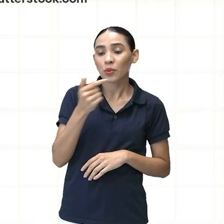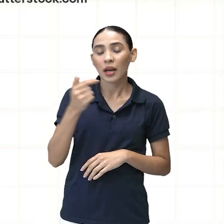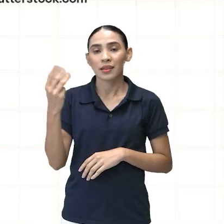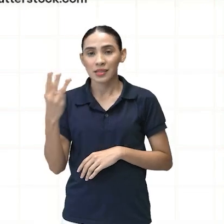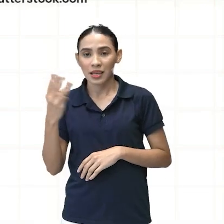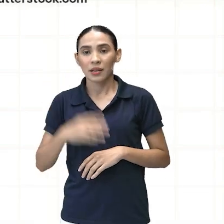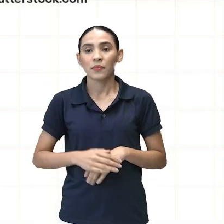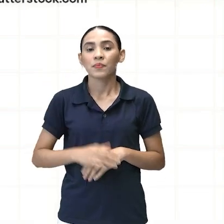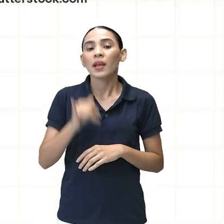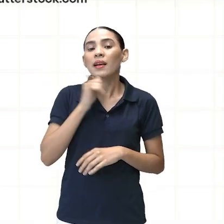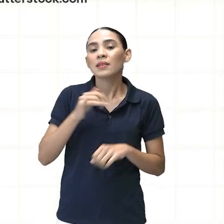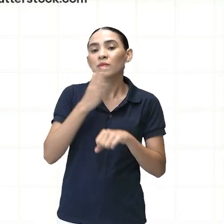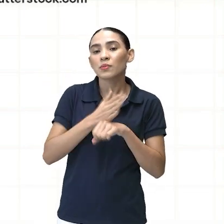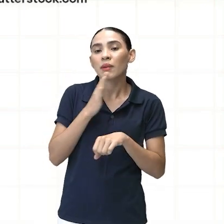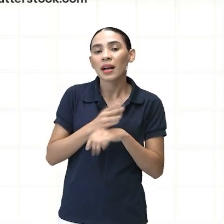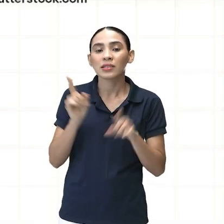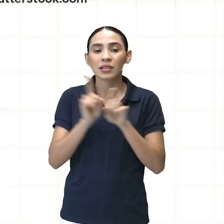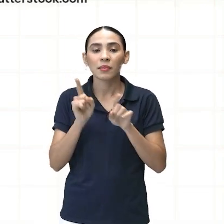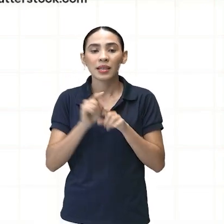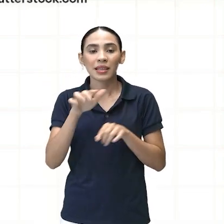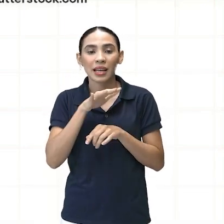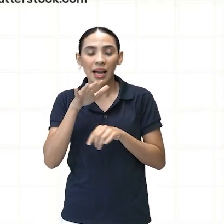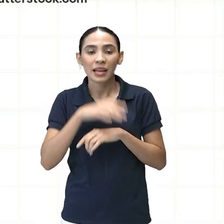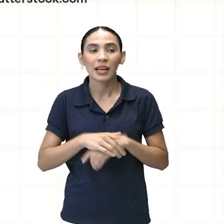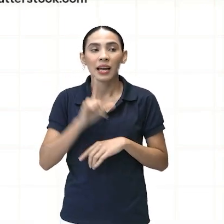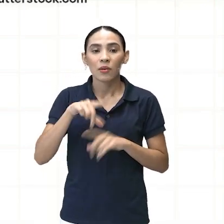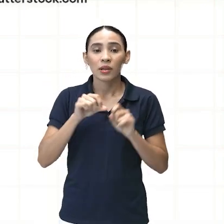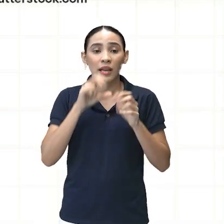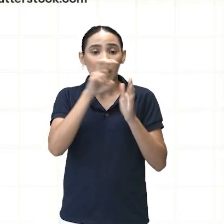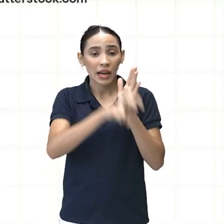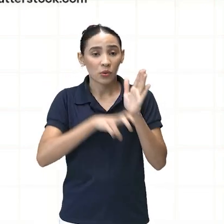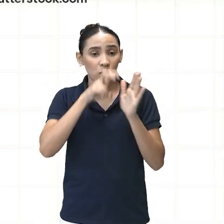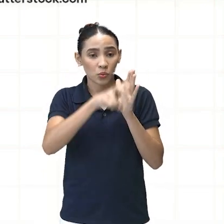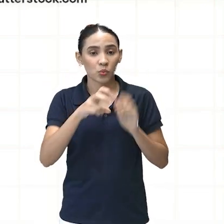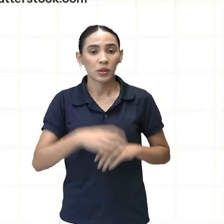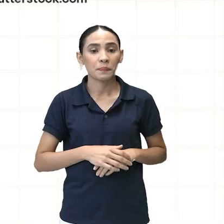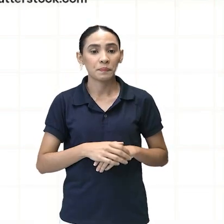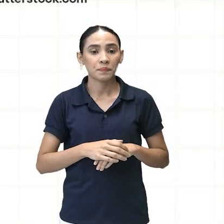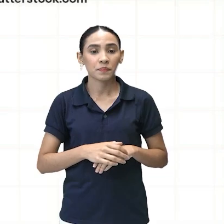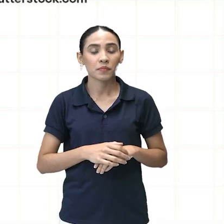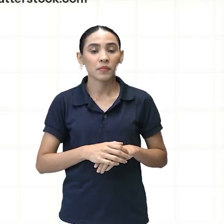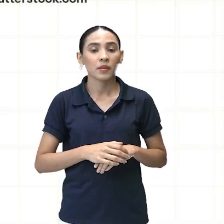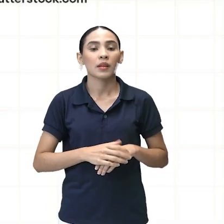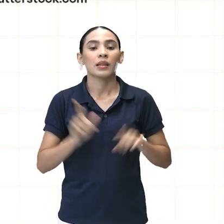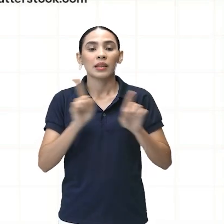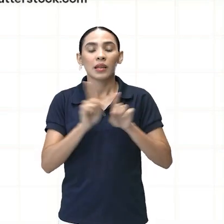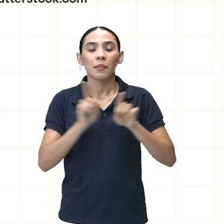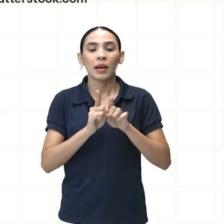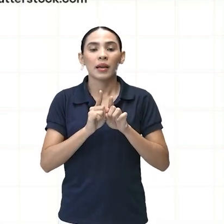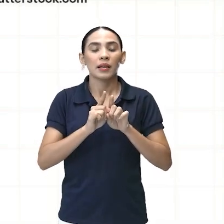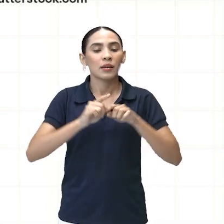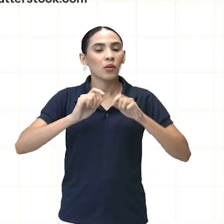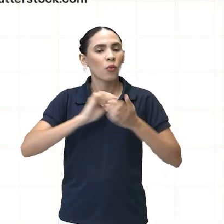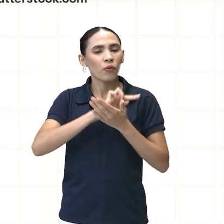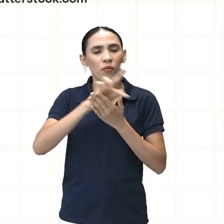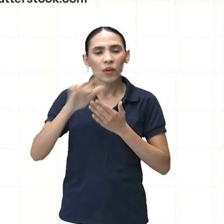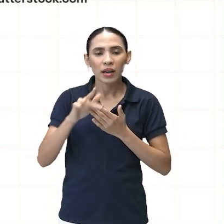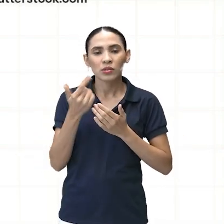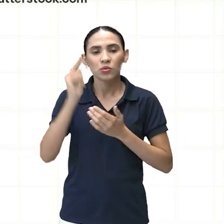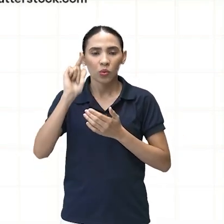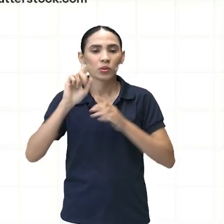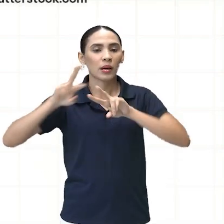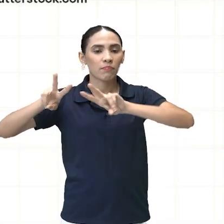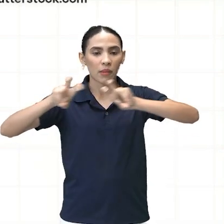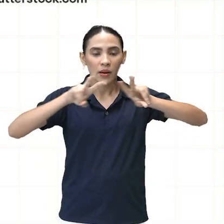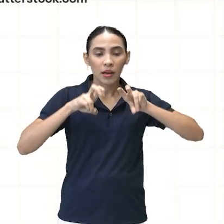terciário. Exemplos de atividades, né, do setor primário, agricultura, a mineração e outras atividades extrativistas de uma